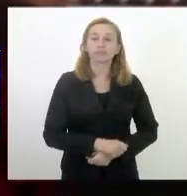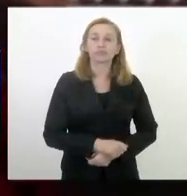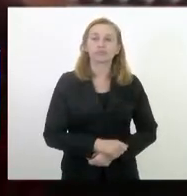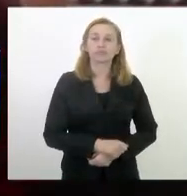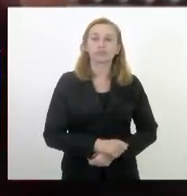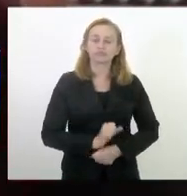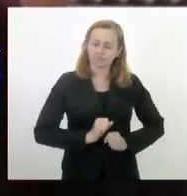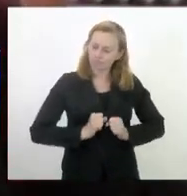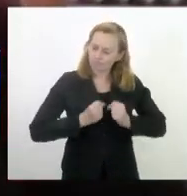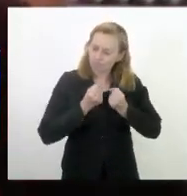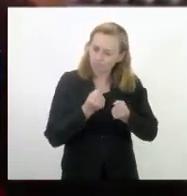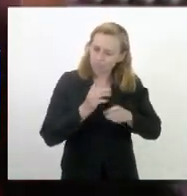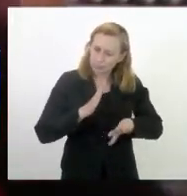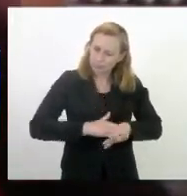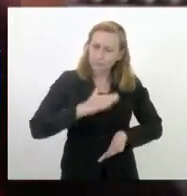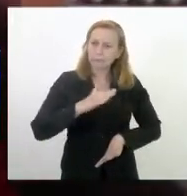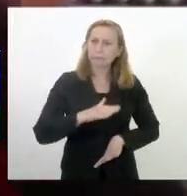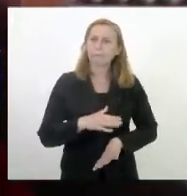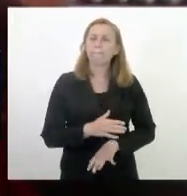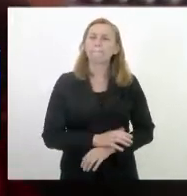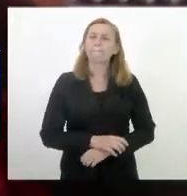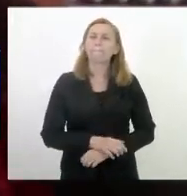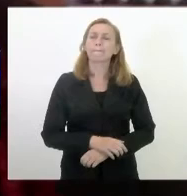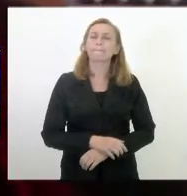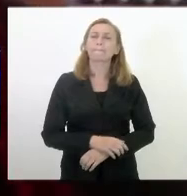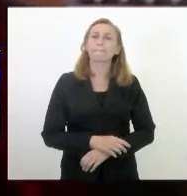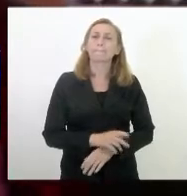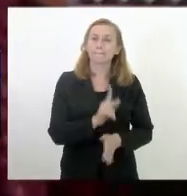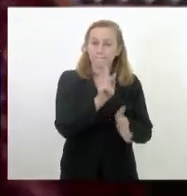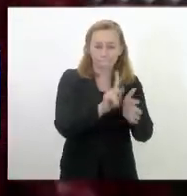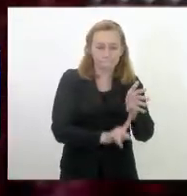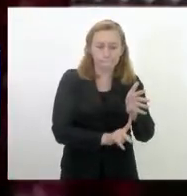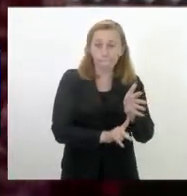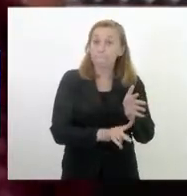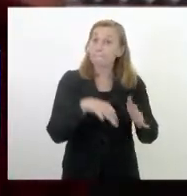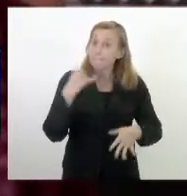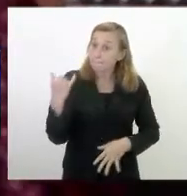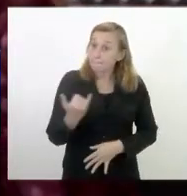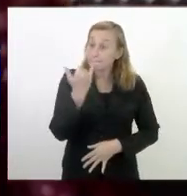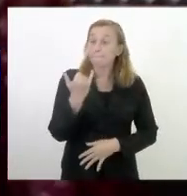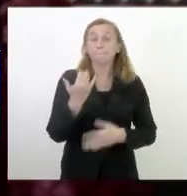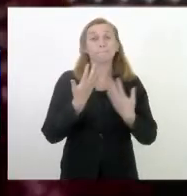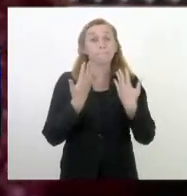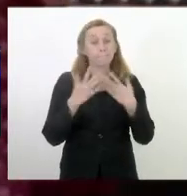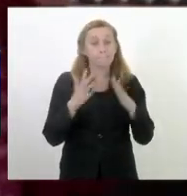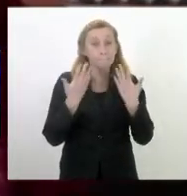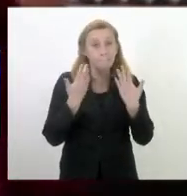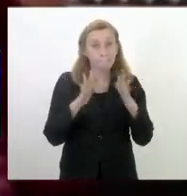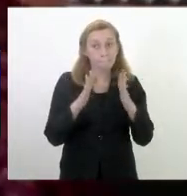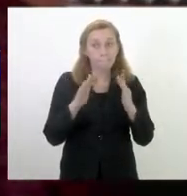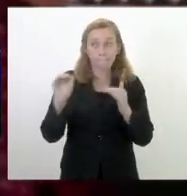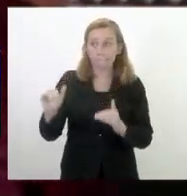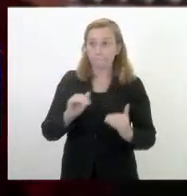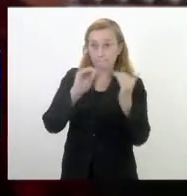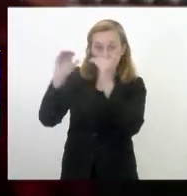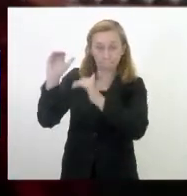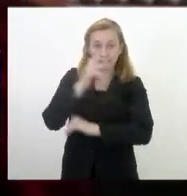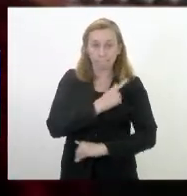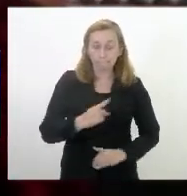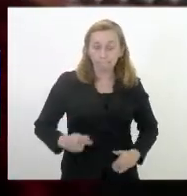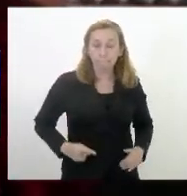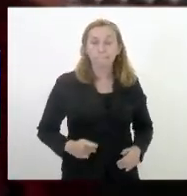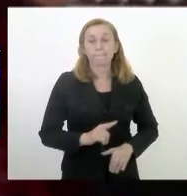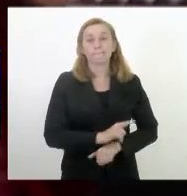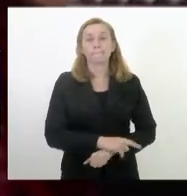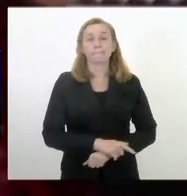reforçar mais uma vez o quanto esse projeto é de extrema relevância. Quero parabenizar a Vossa Excelência pela